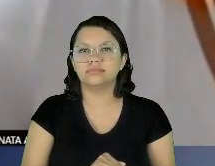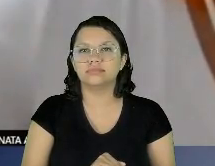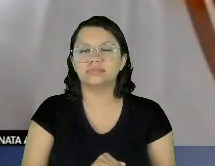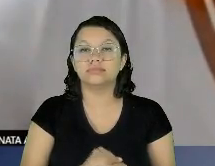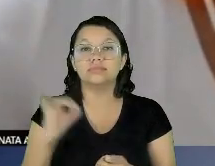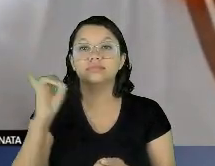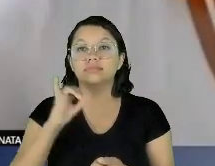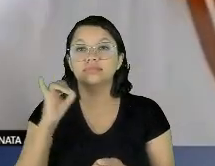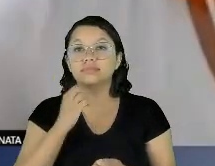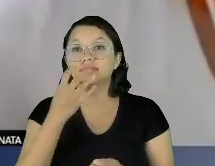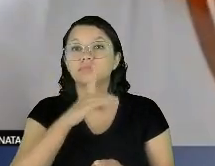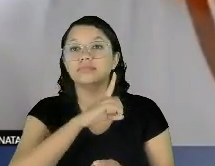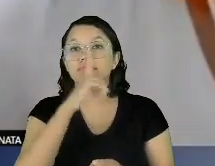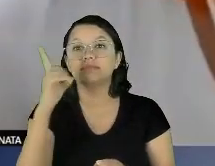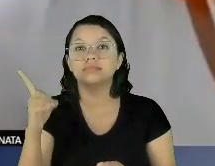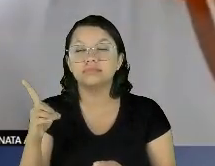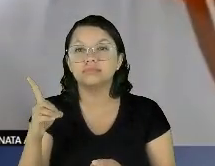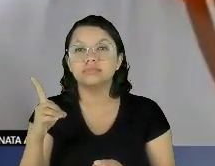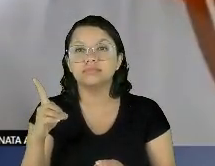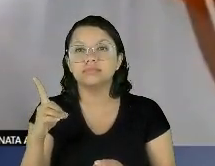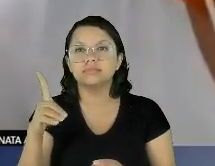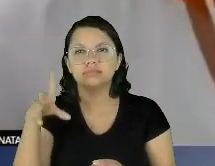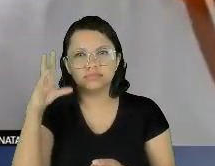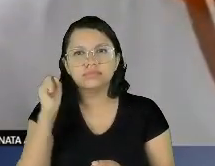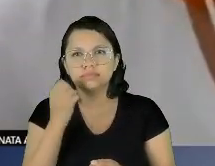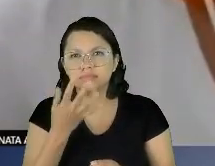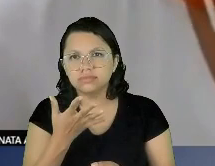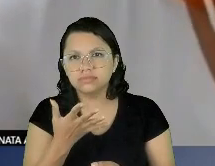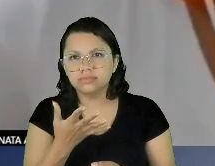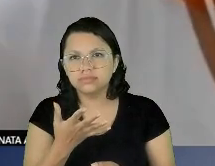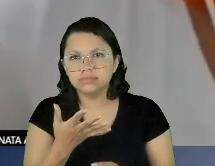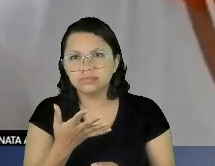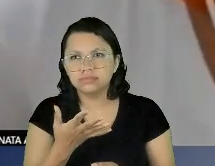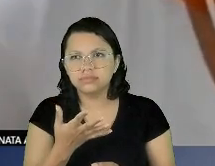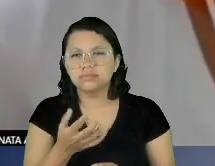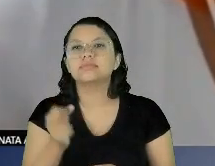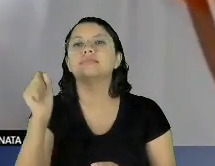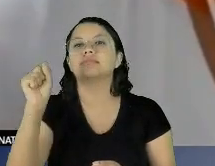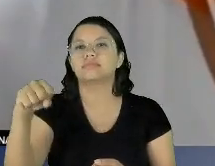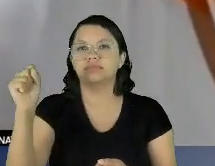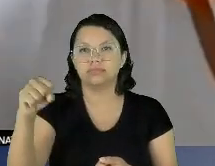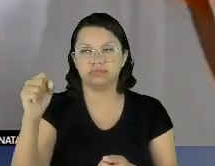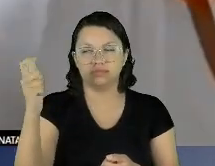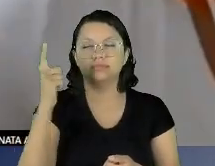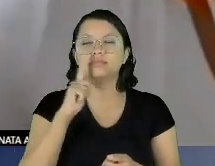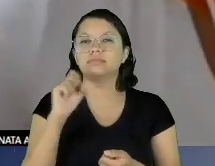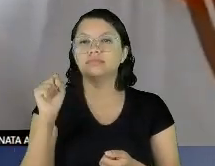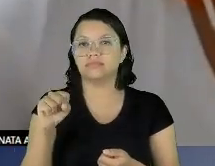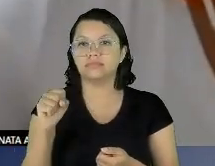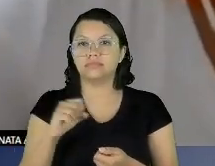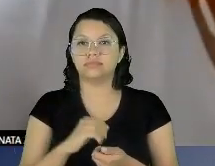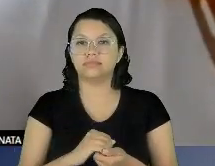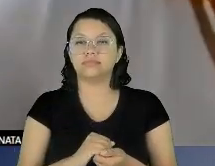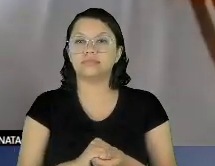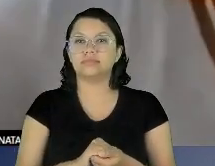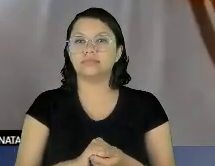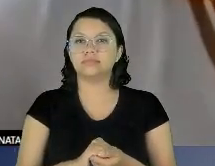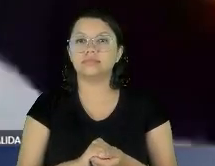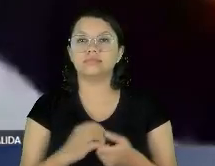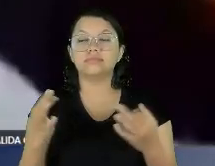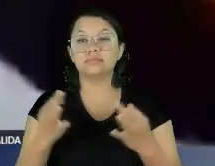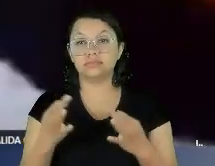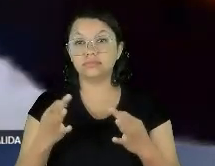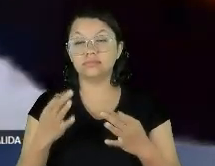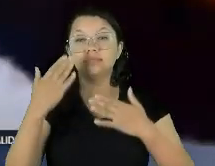Olá, bom dia. Vocês conseguem me escutar? Sim, estamos escutando. Pronto, que ótimo. Eu